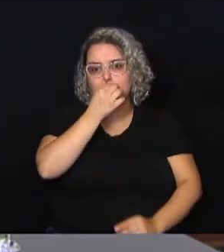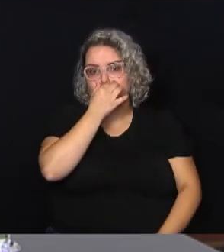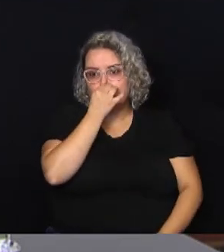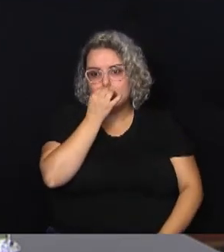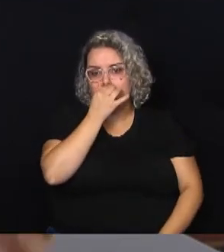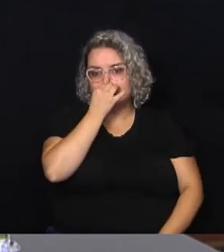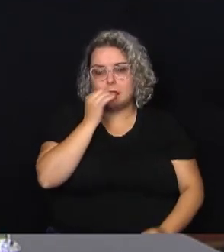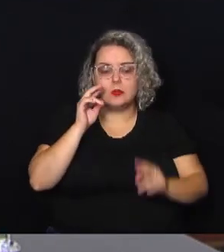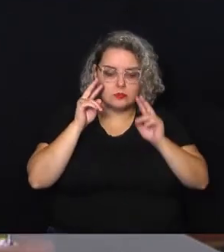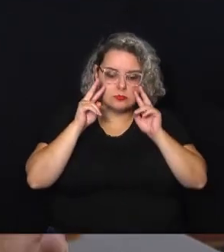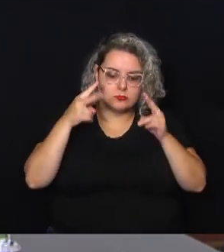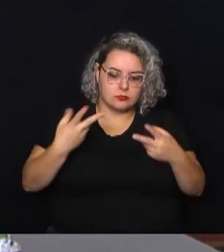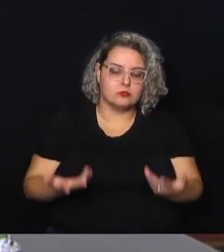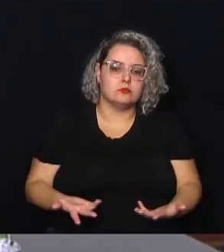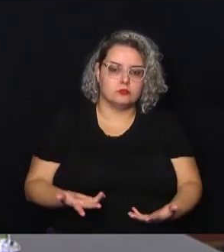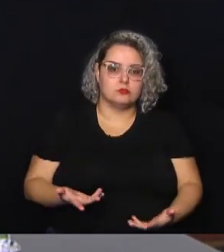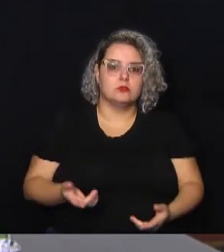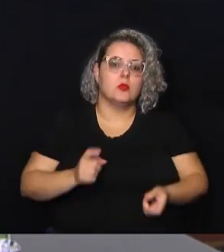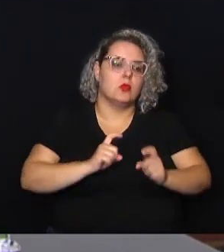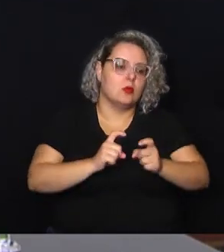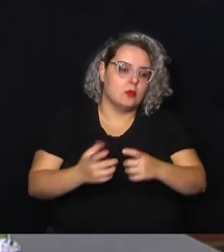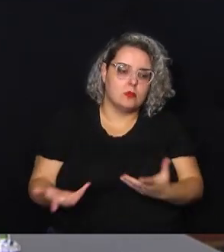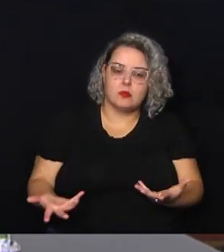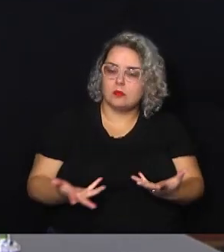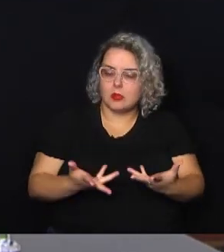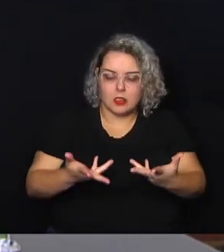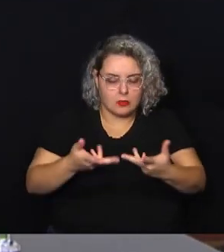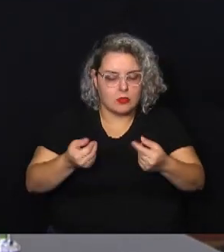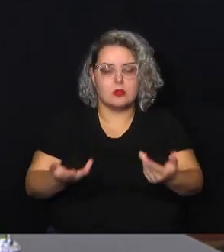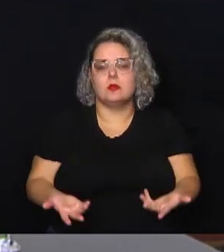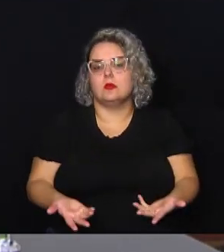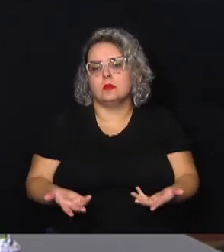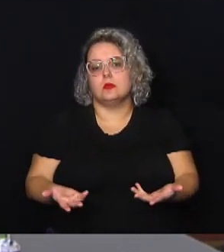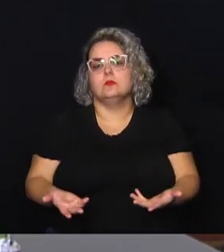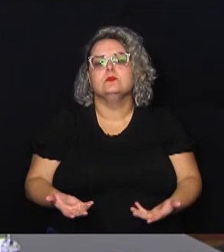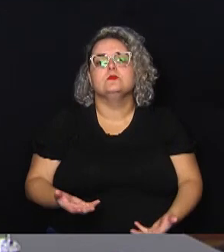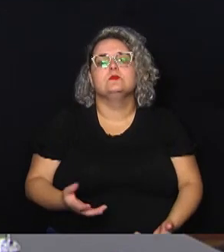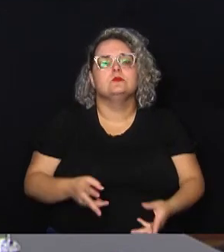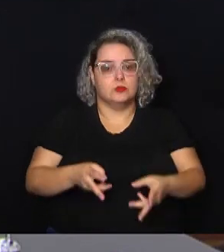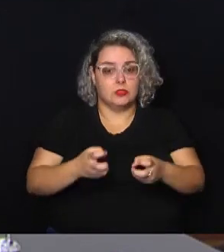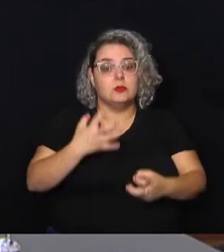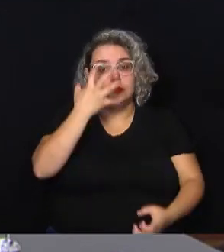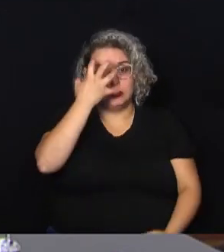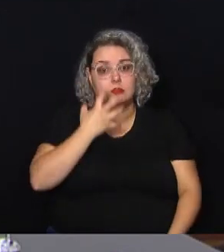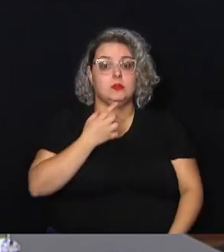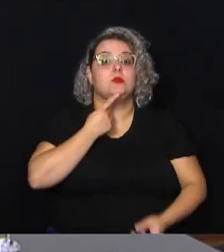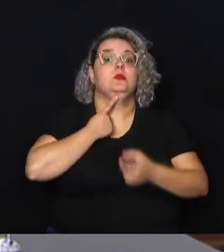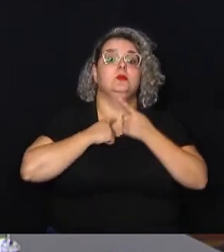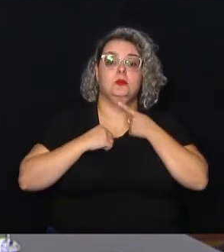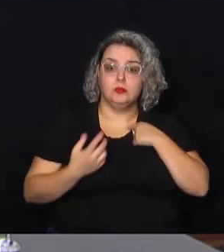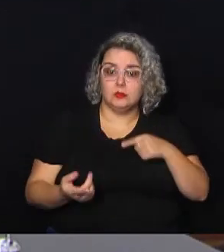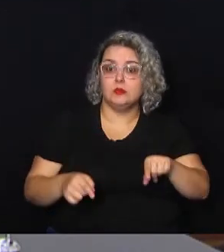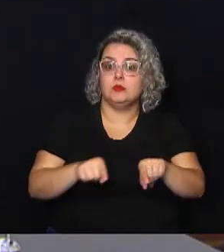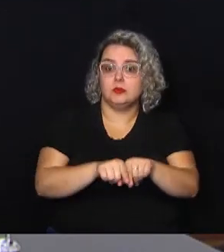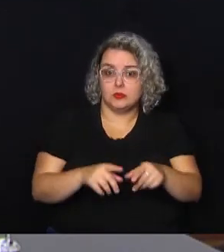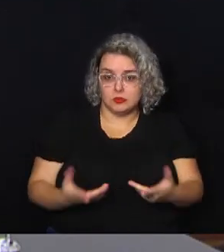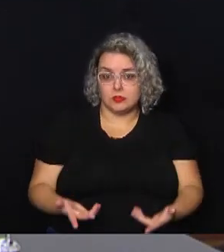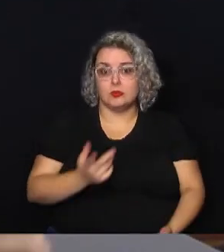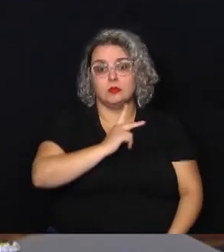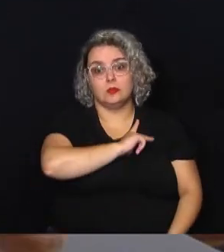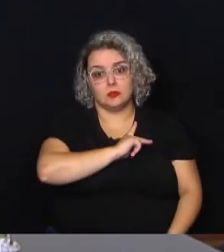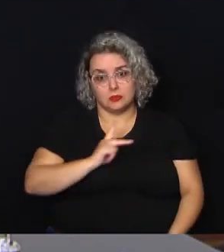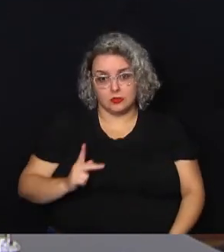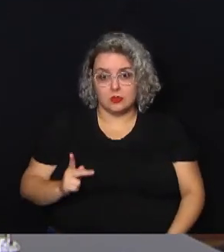legal mas foi uma reunião assim bastante amistosa eu percebi bastante seriedade e vontade também tanto da presidente